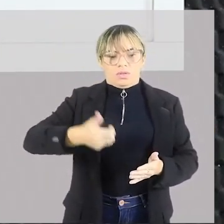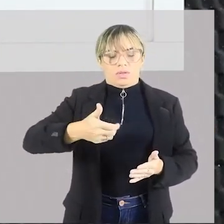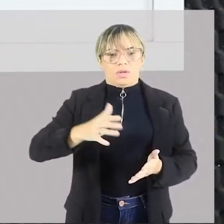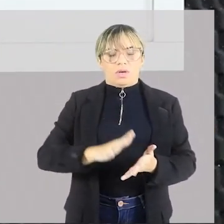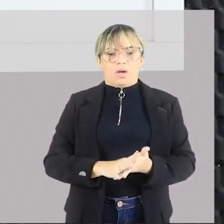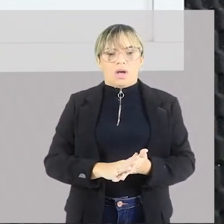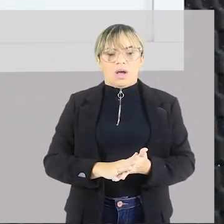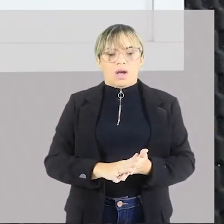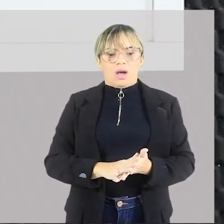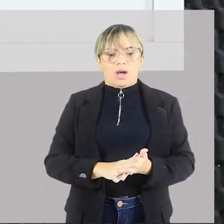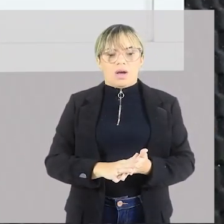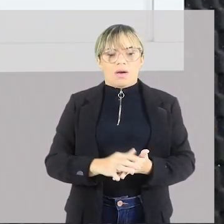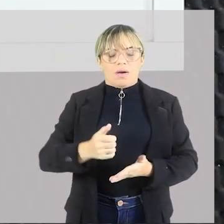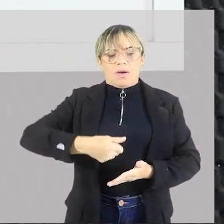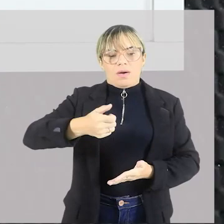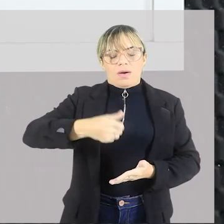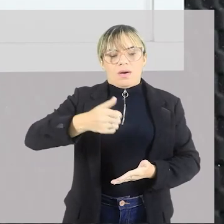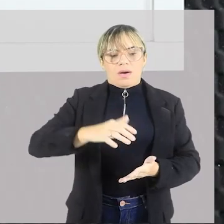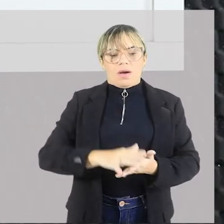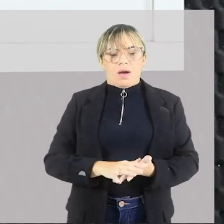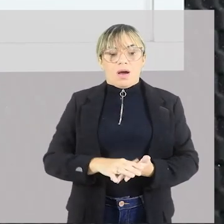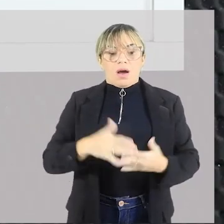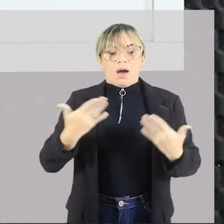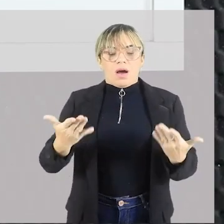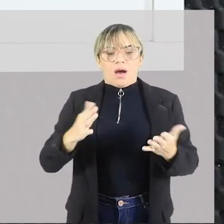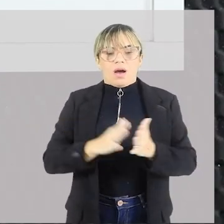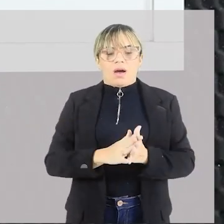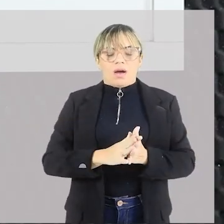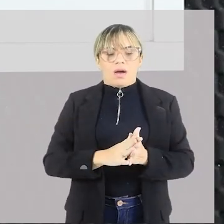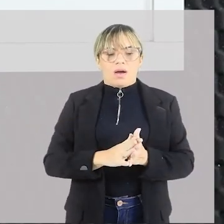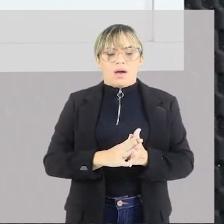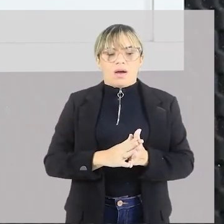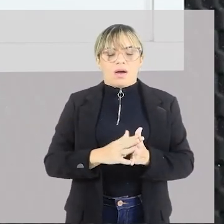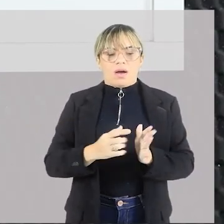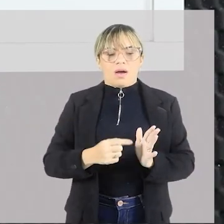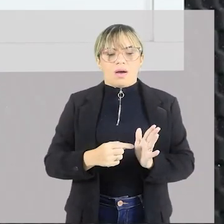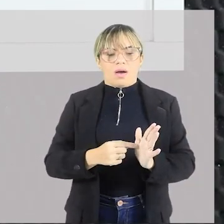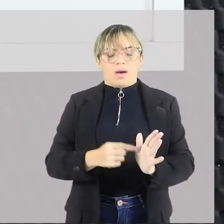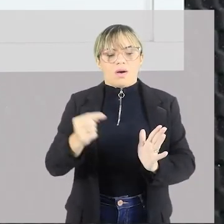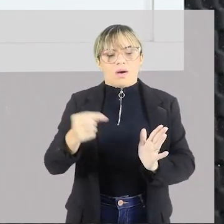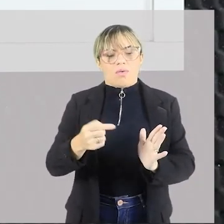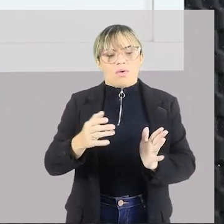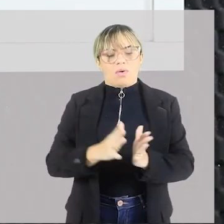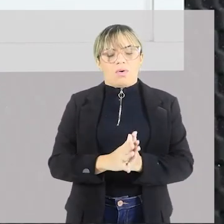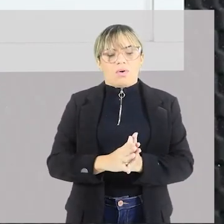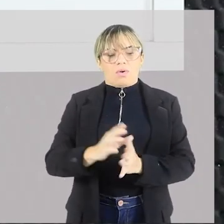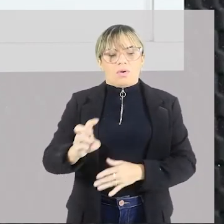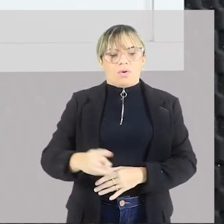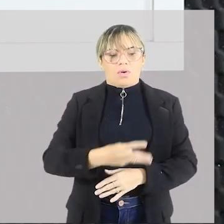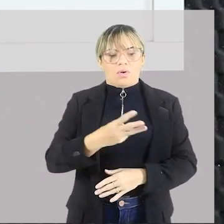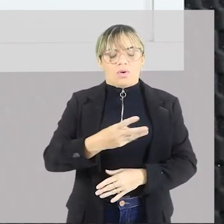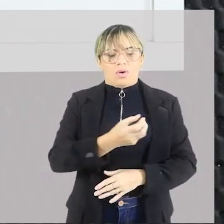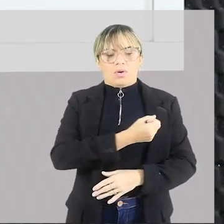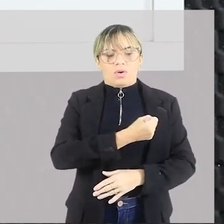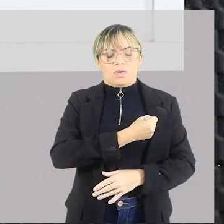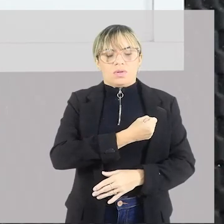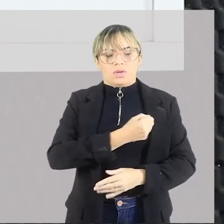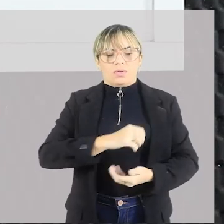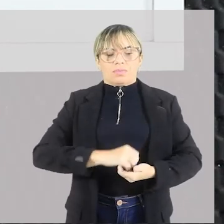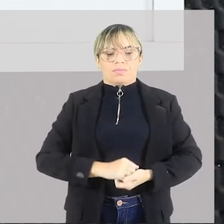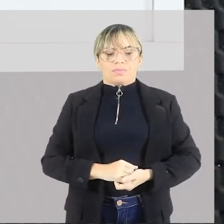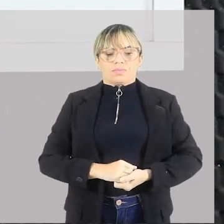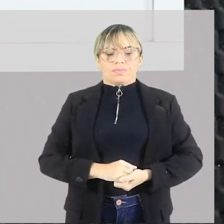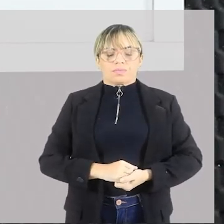número três sair o número três o número três sair aí eu jogar um dado então saiu o